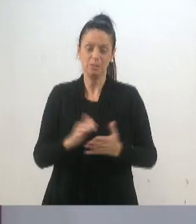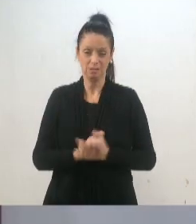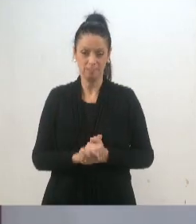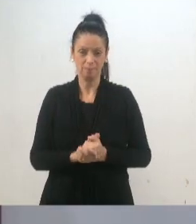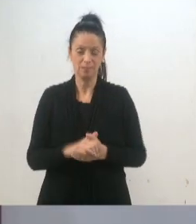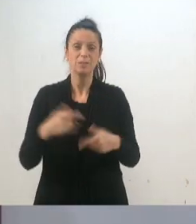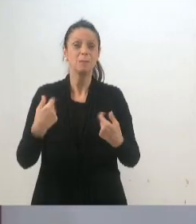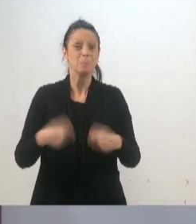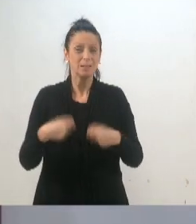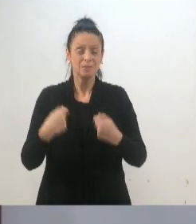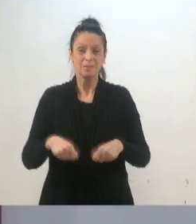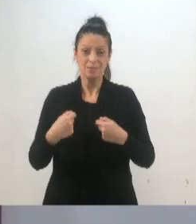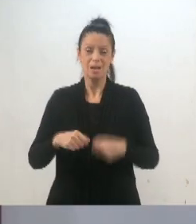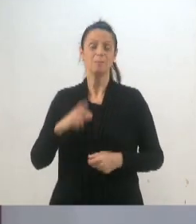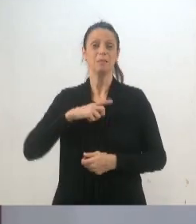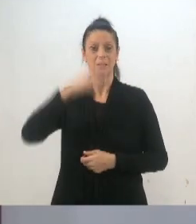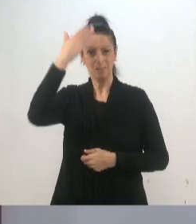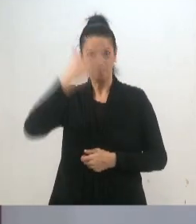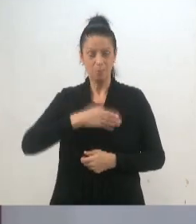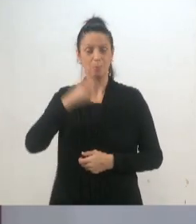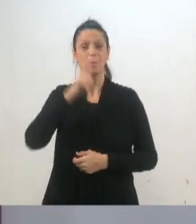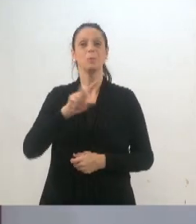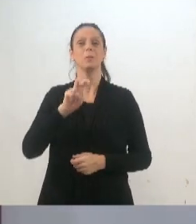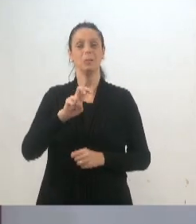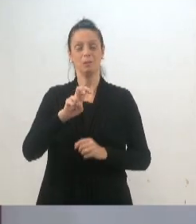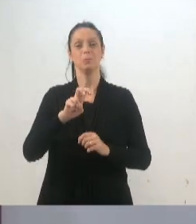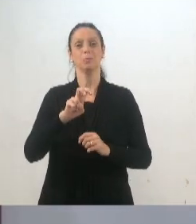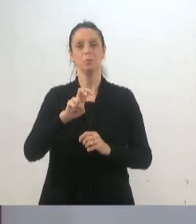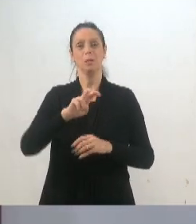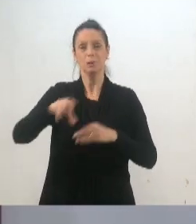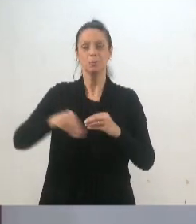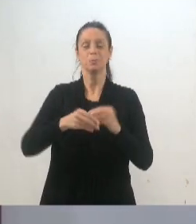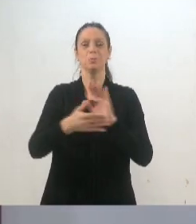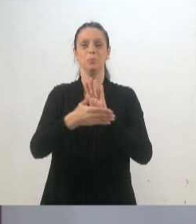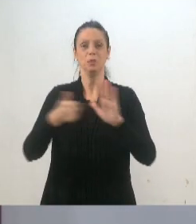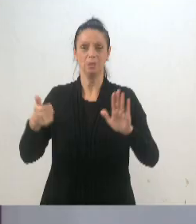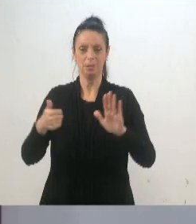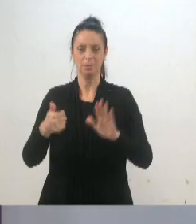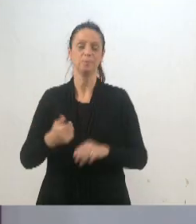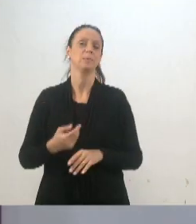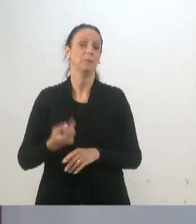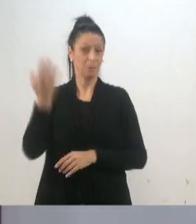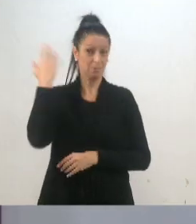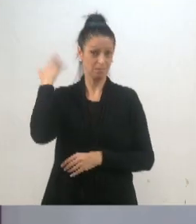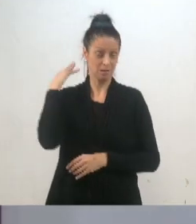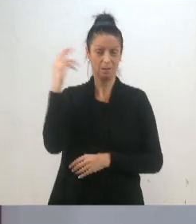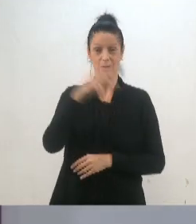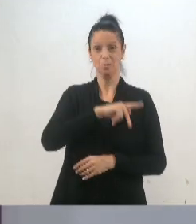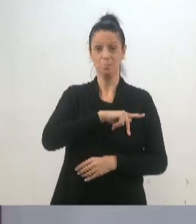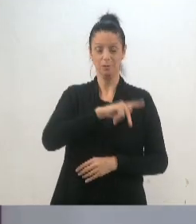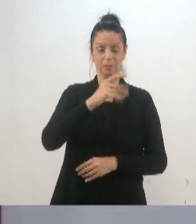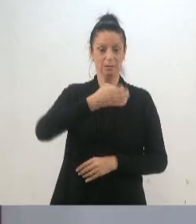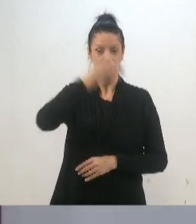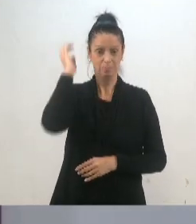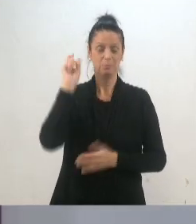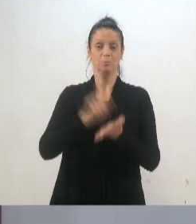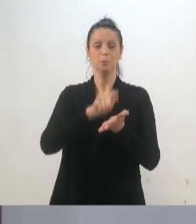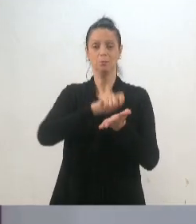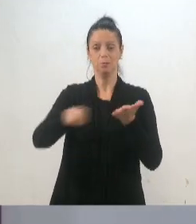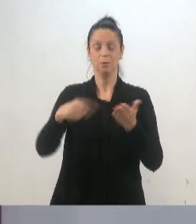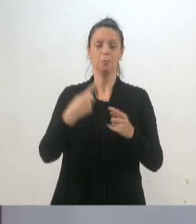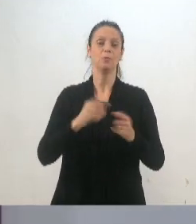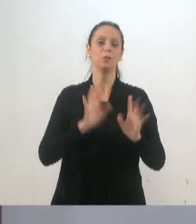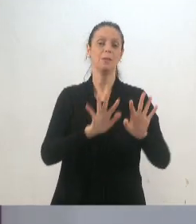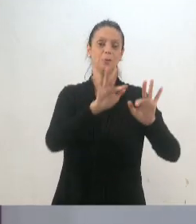de revogar esse ato que foi assinado por conta tanto de estar na finalização,